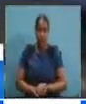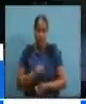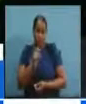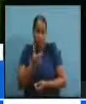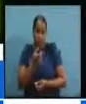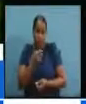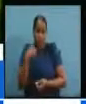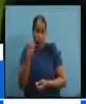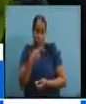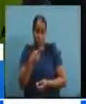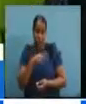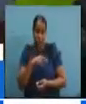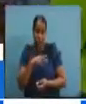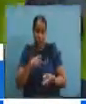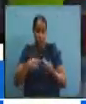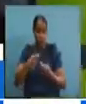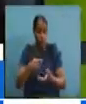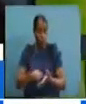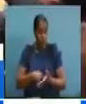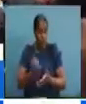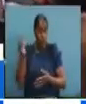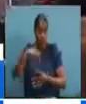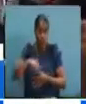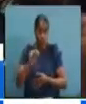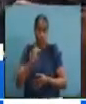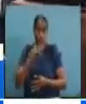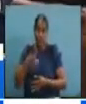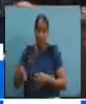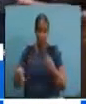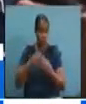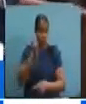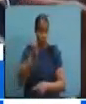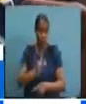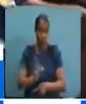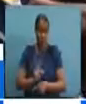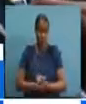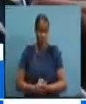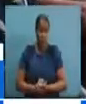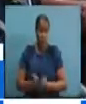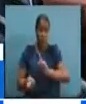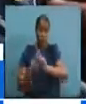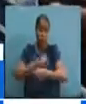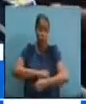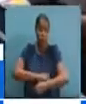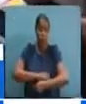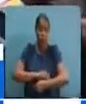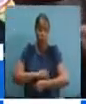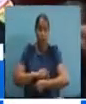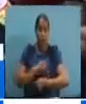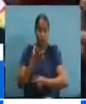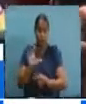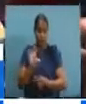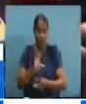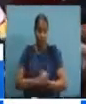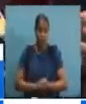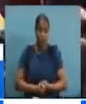de aluguer, tanto interno como externo, não conseguiram, de facto, mudar o destino da nossa